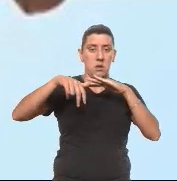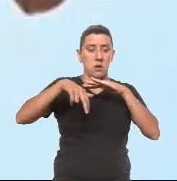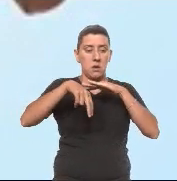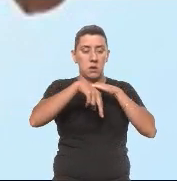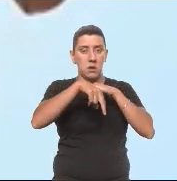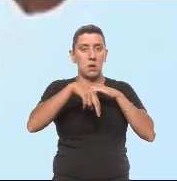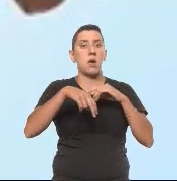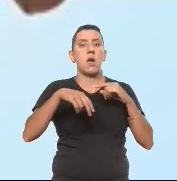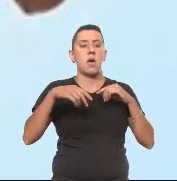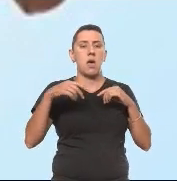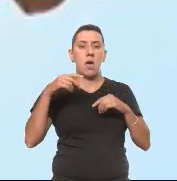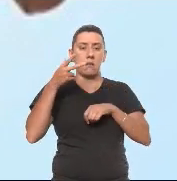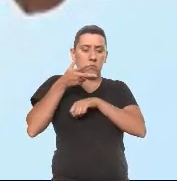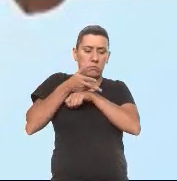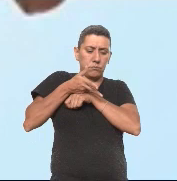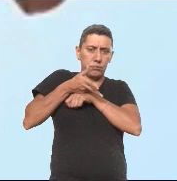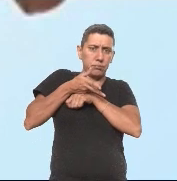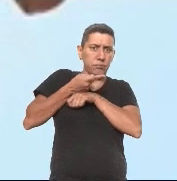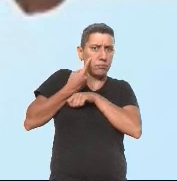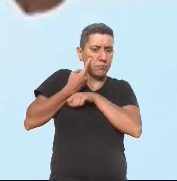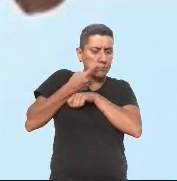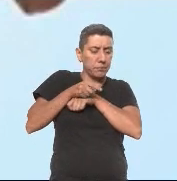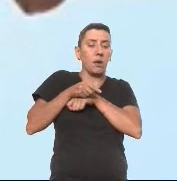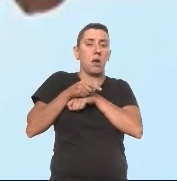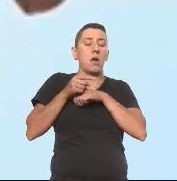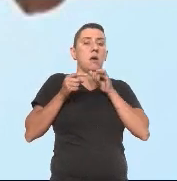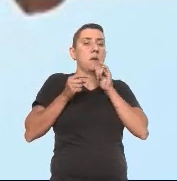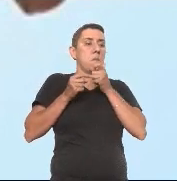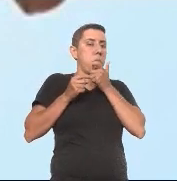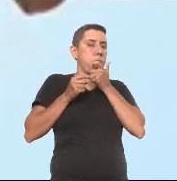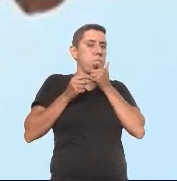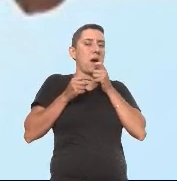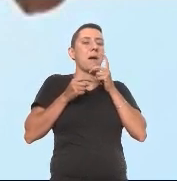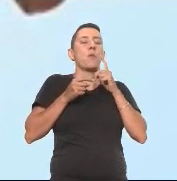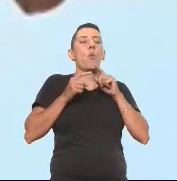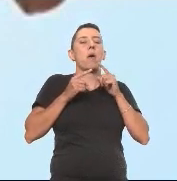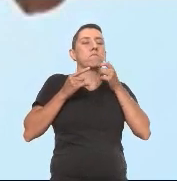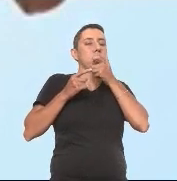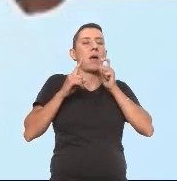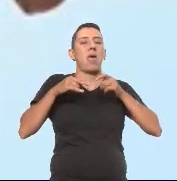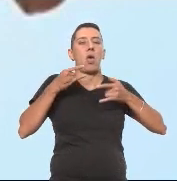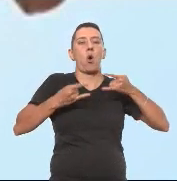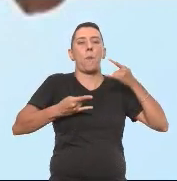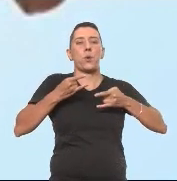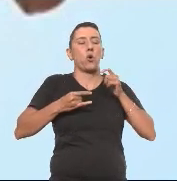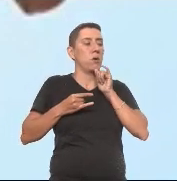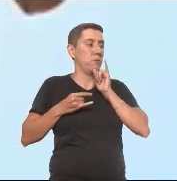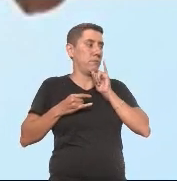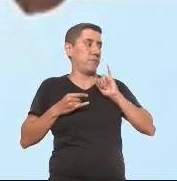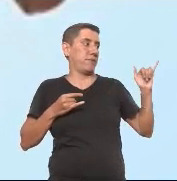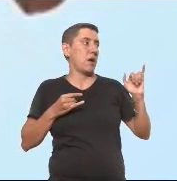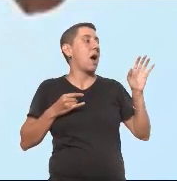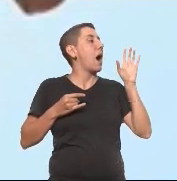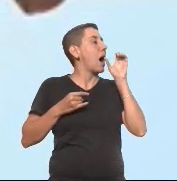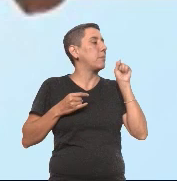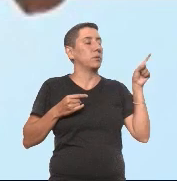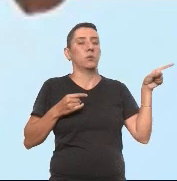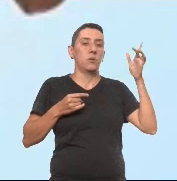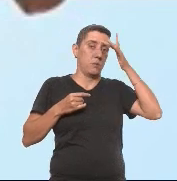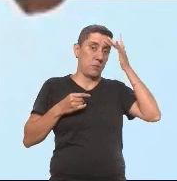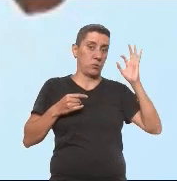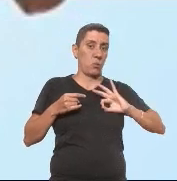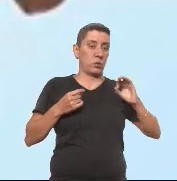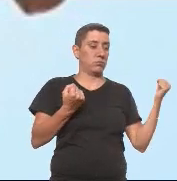para verificar o que está acontecendo isso evita roubo de equipamentos de prédios públicos evita uma série de coisas que